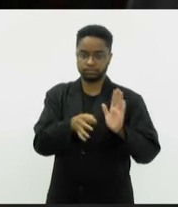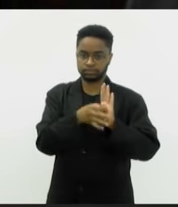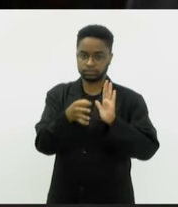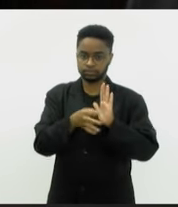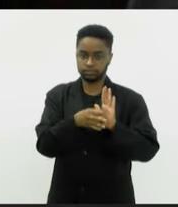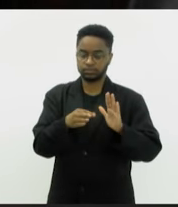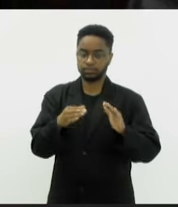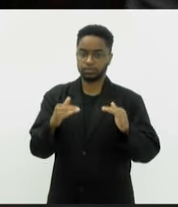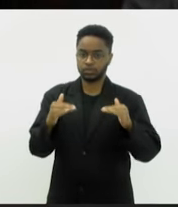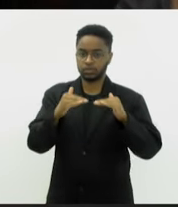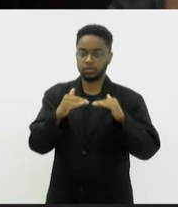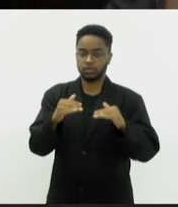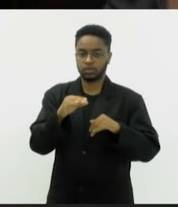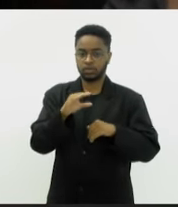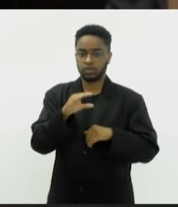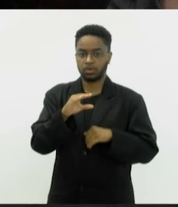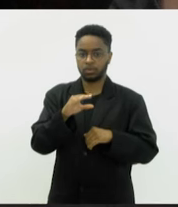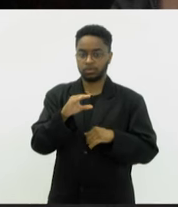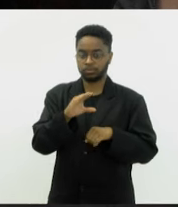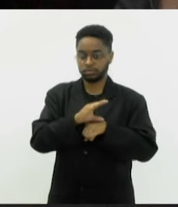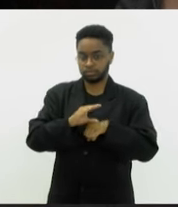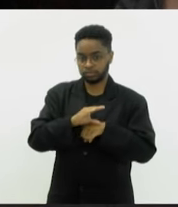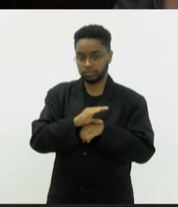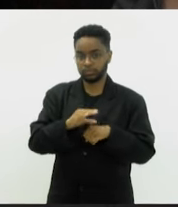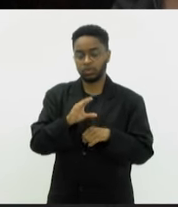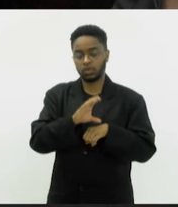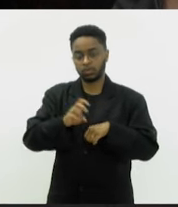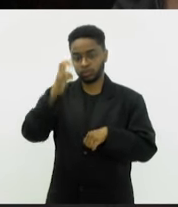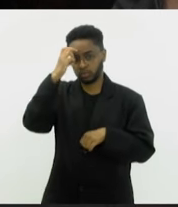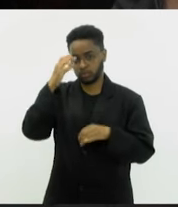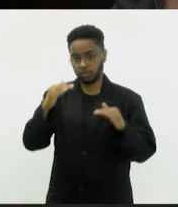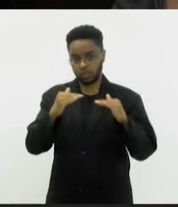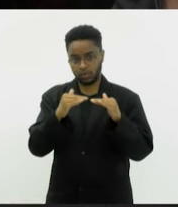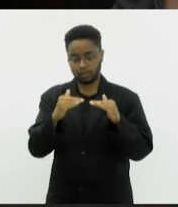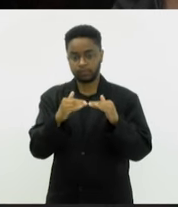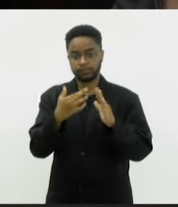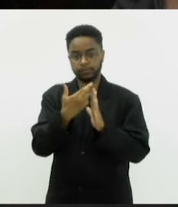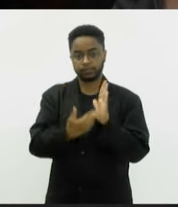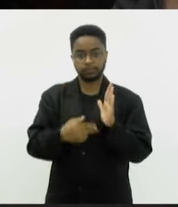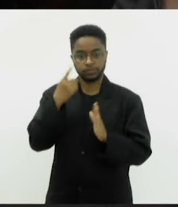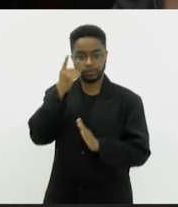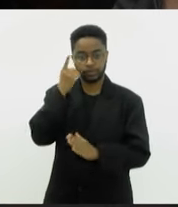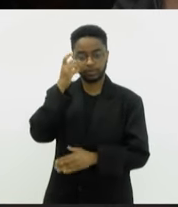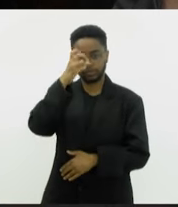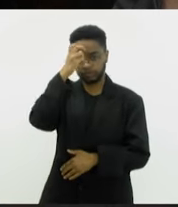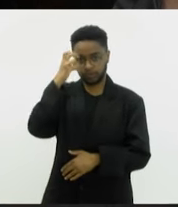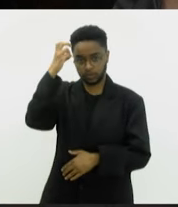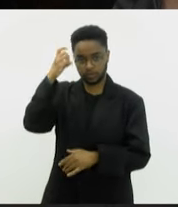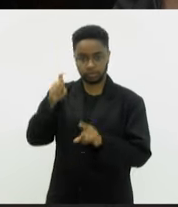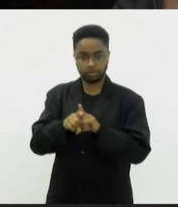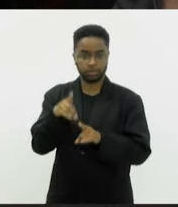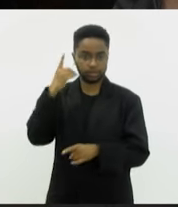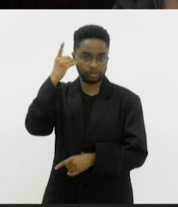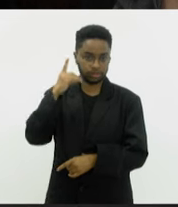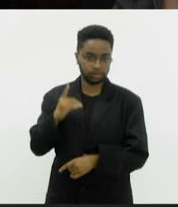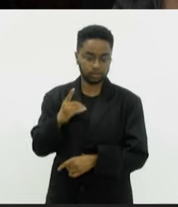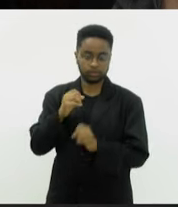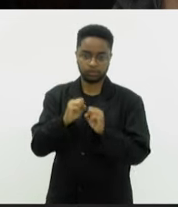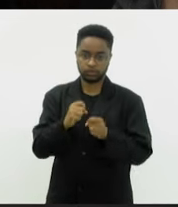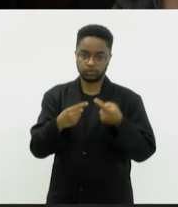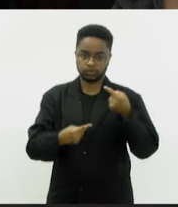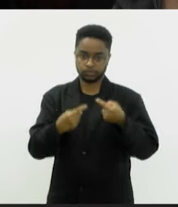pela constitucionalidade de cultura favorável, relatoras deputadas Verônica Lima e Dani Balbi. Em